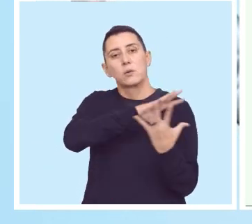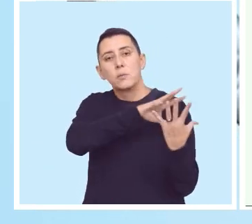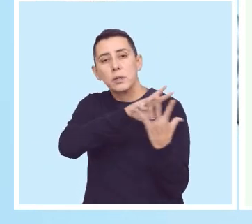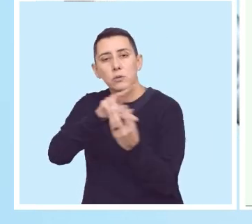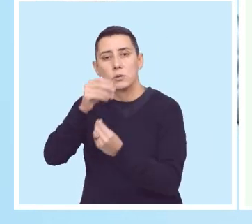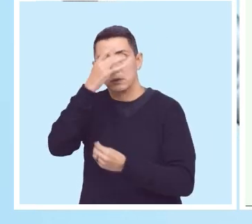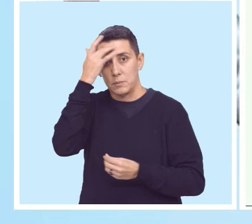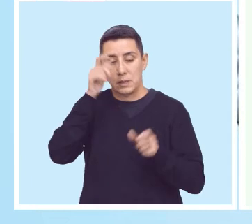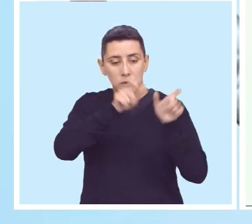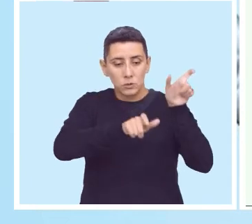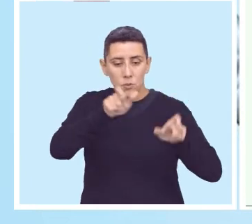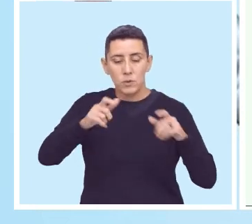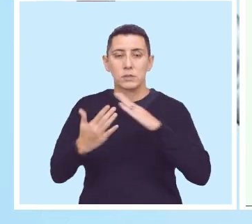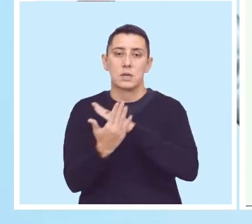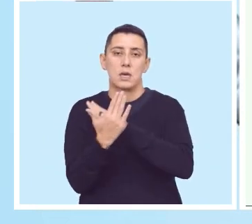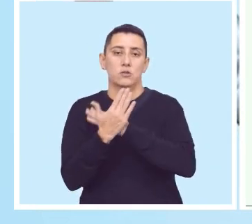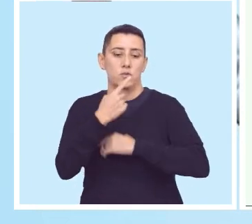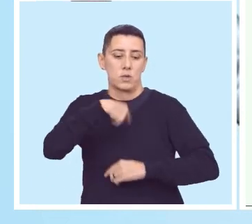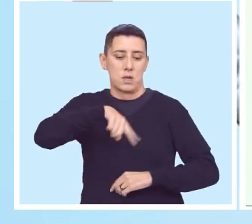desse processo.